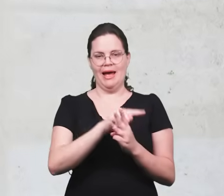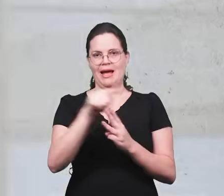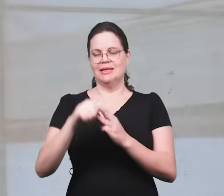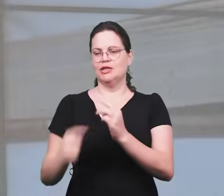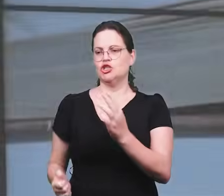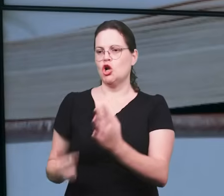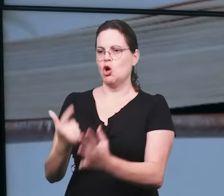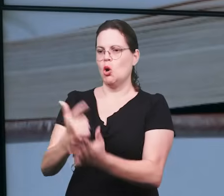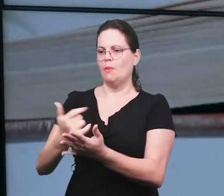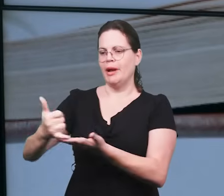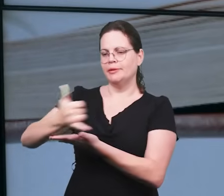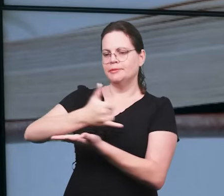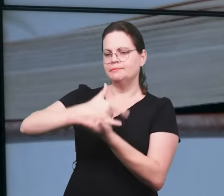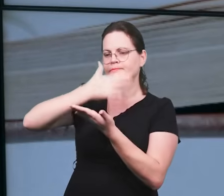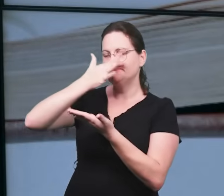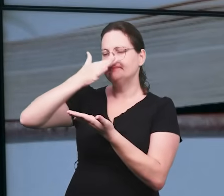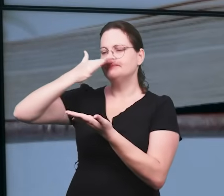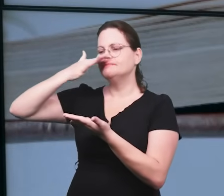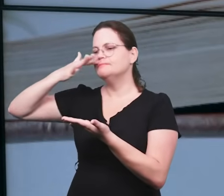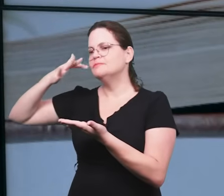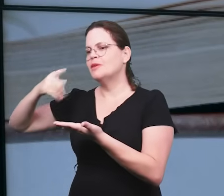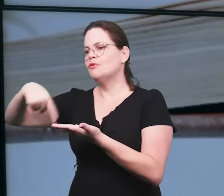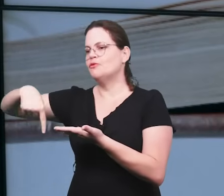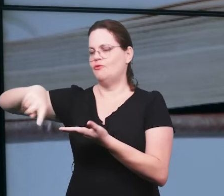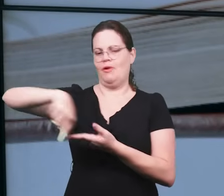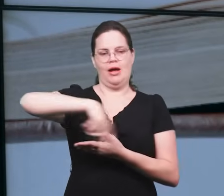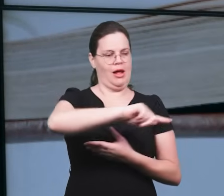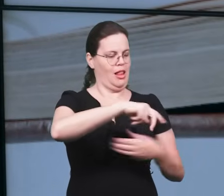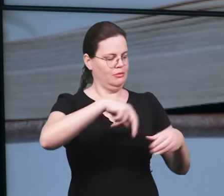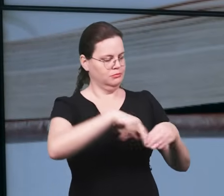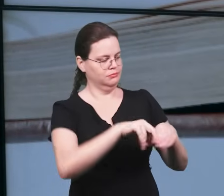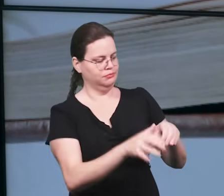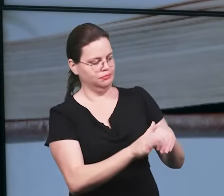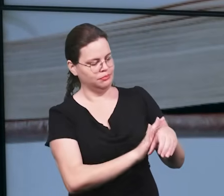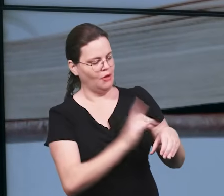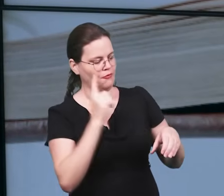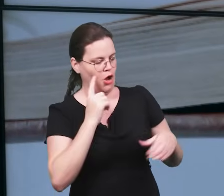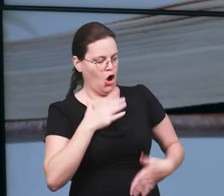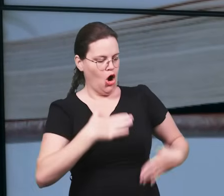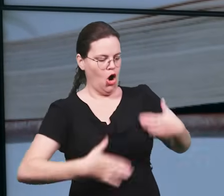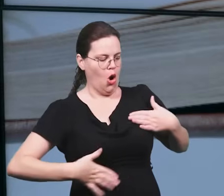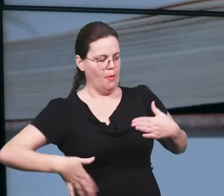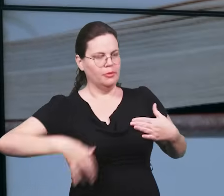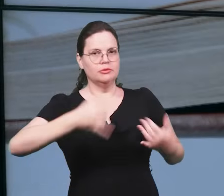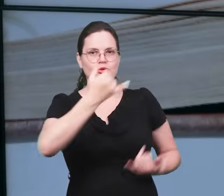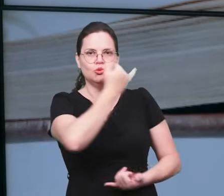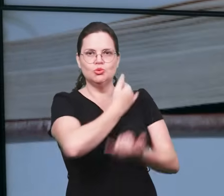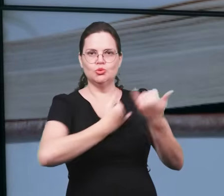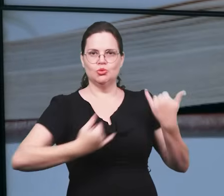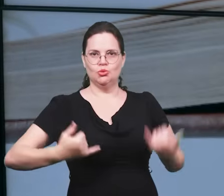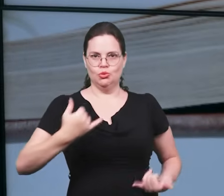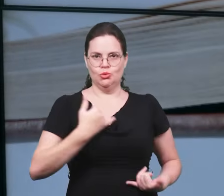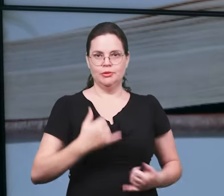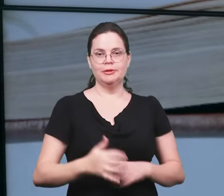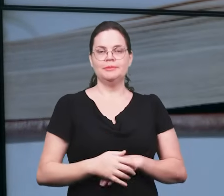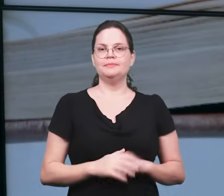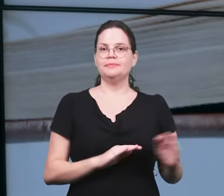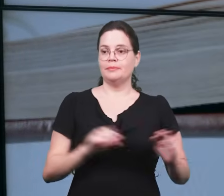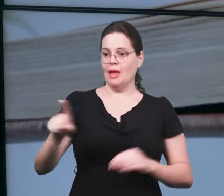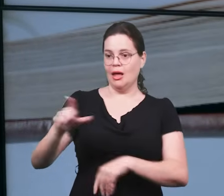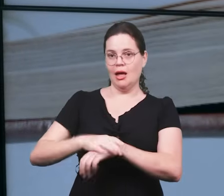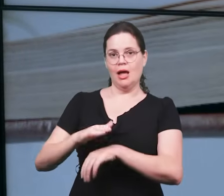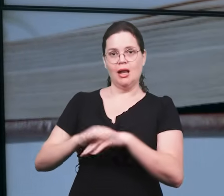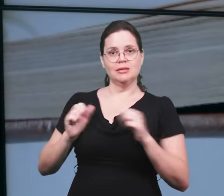Jesus. E elas tiveram a iniciativa do trabalho, né? Ninguém pediu que elas fizessem isso, elas tiveram essa iniciativa.